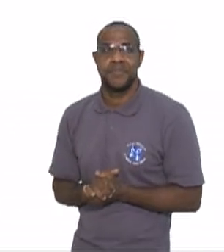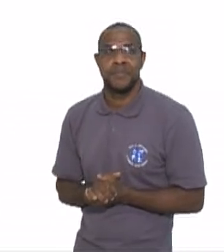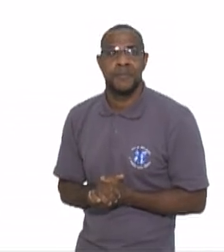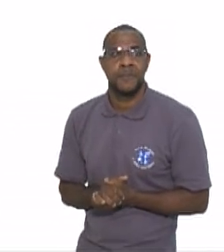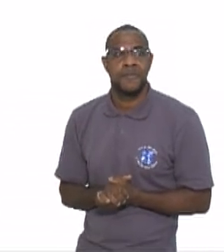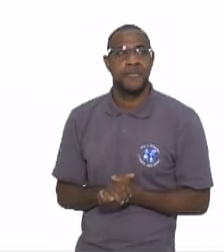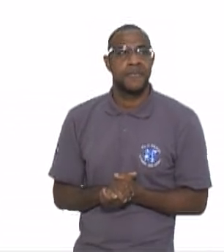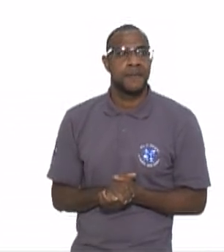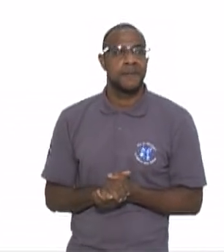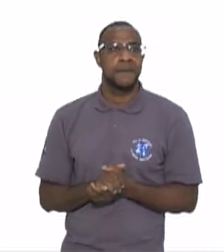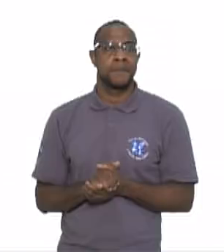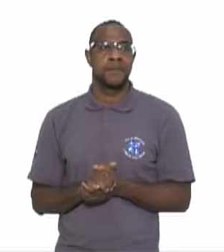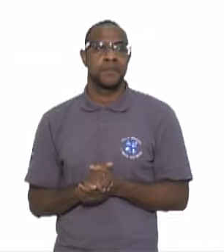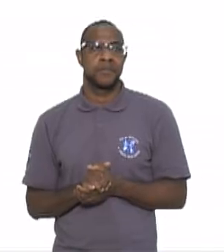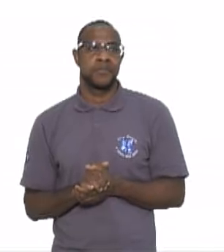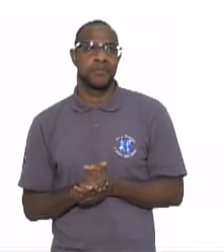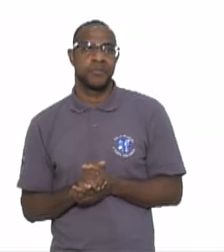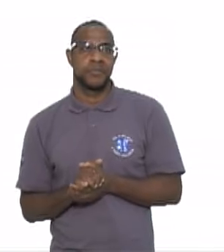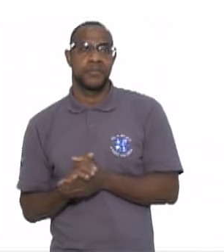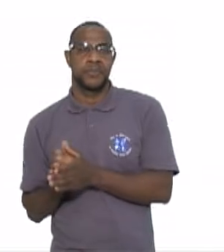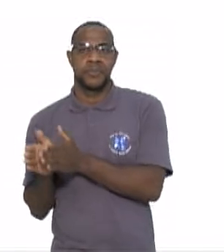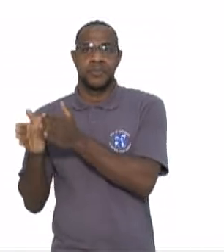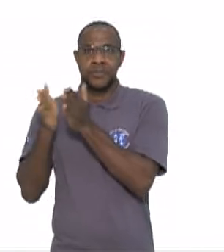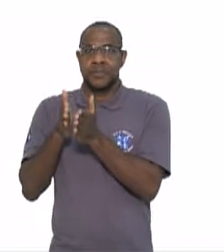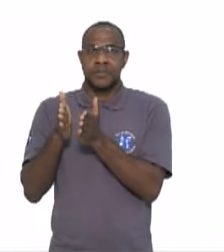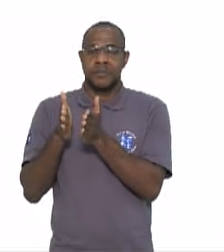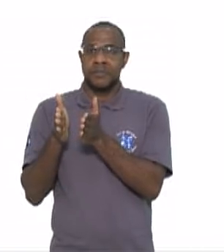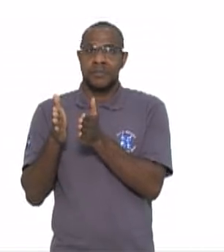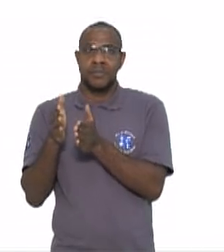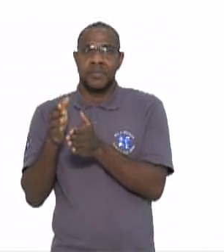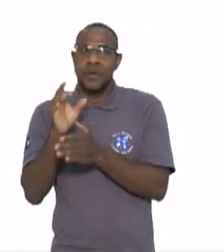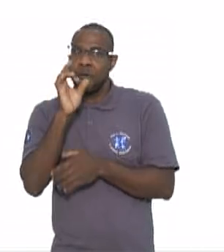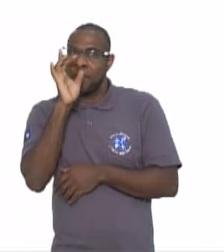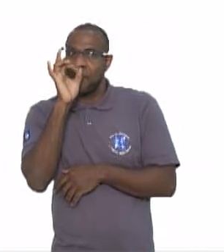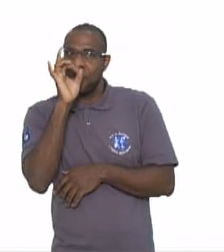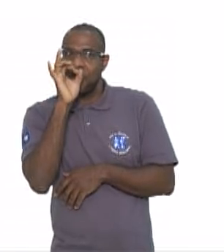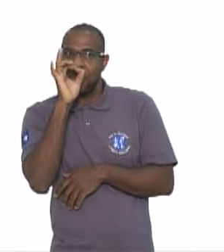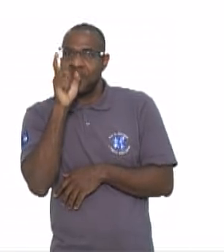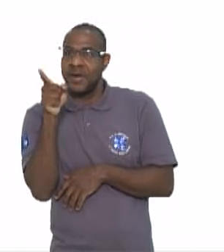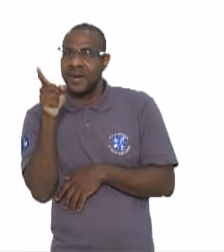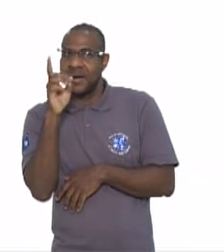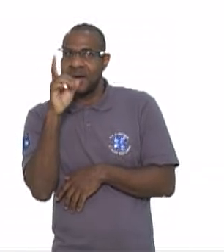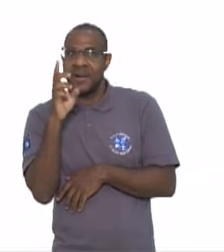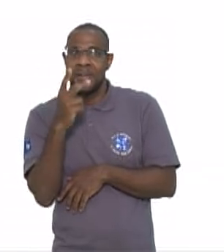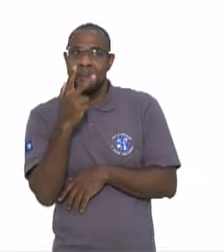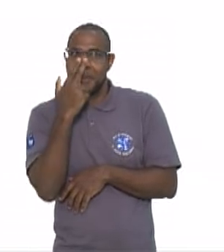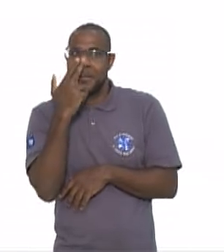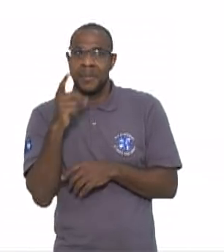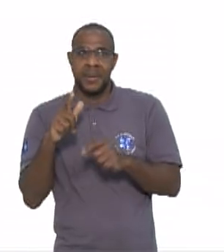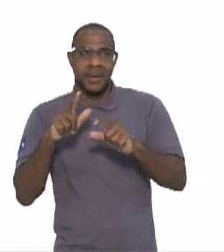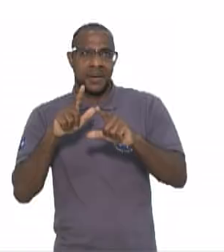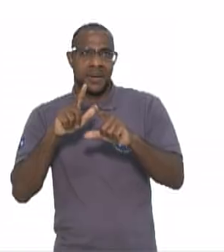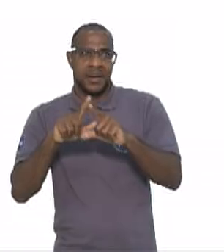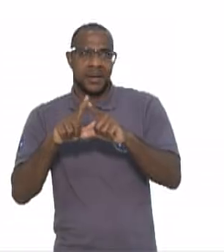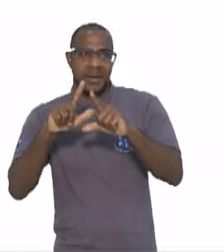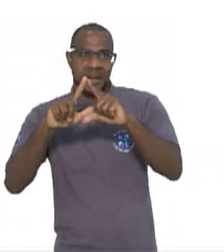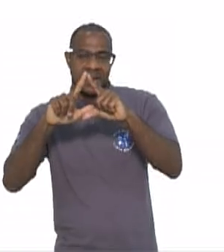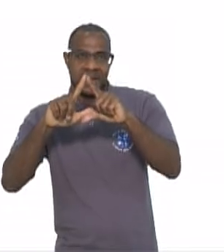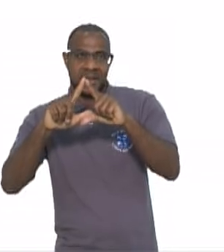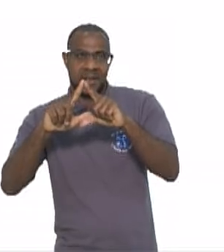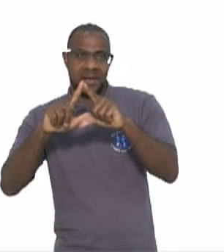Já o outro também segue a mesma lógica, assim, é o mesmo formato quase que de um triângulo, mas com as pontas bem